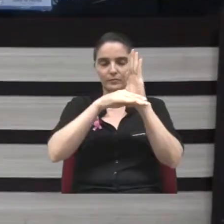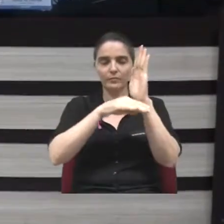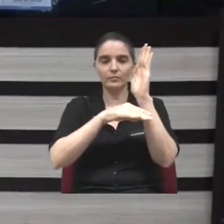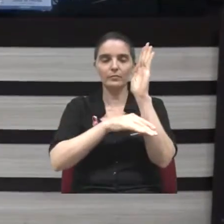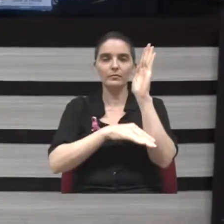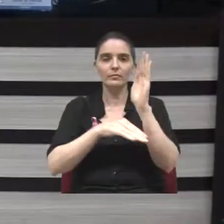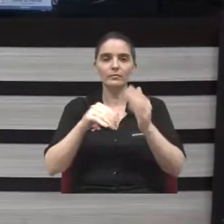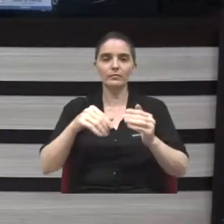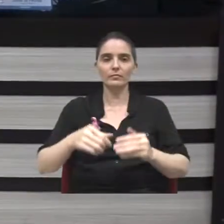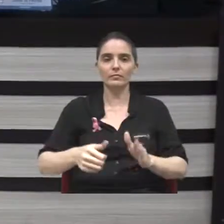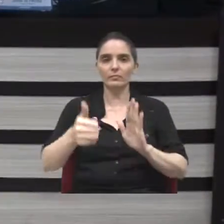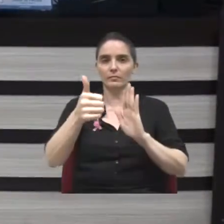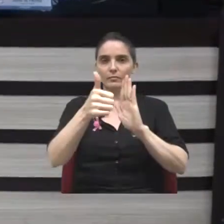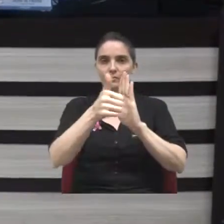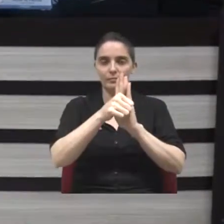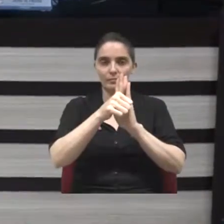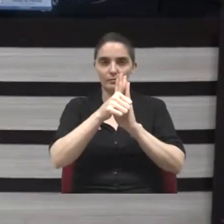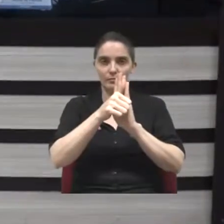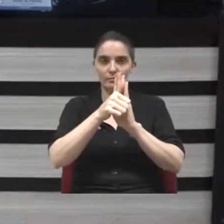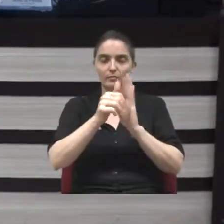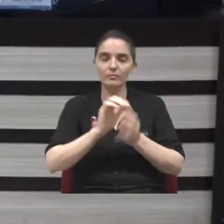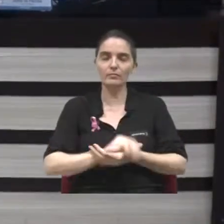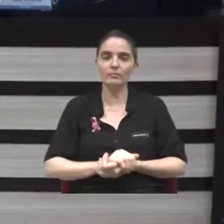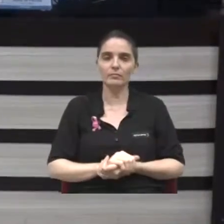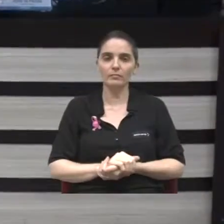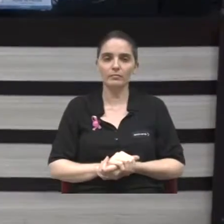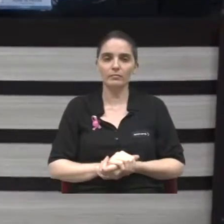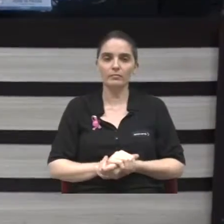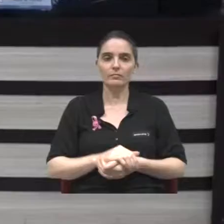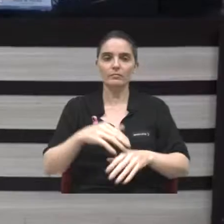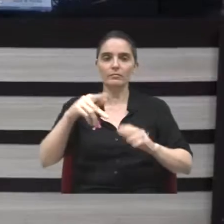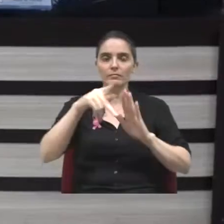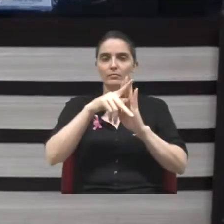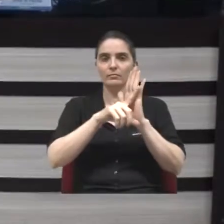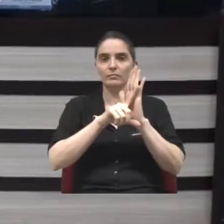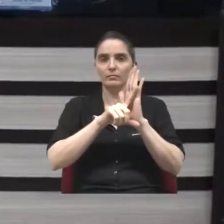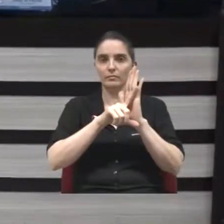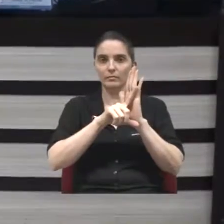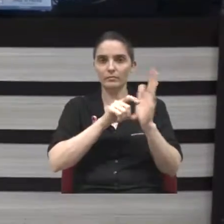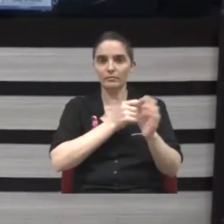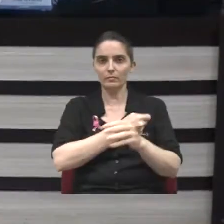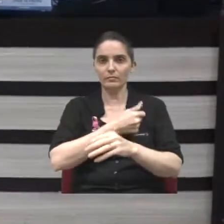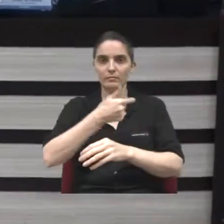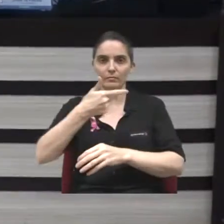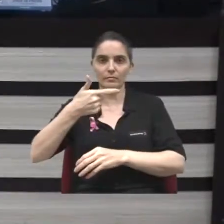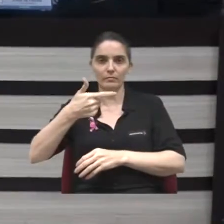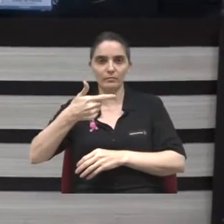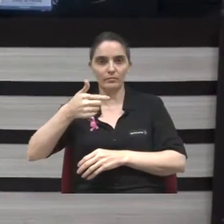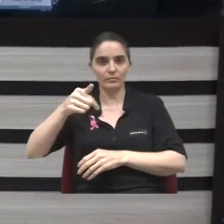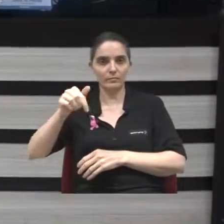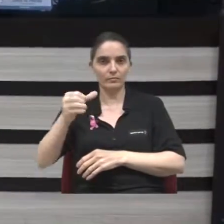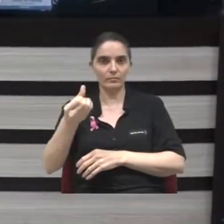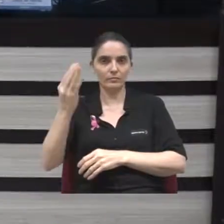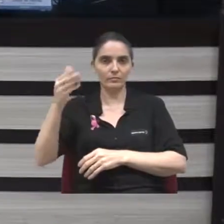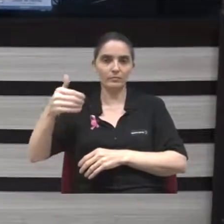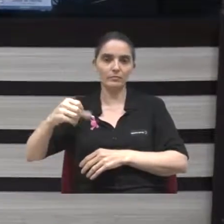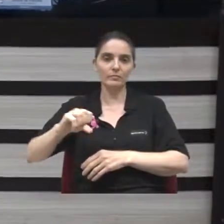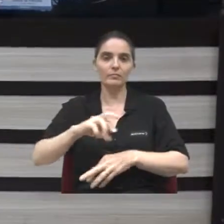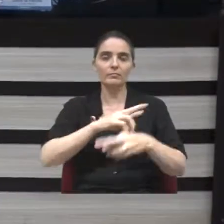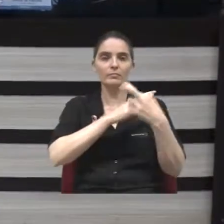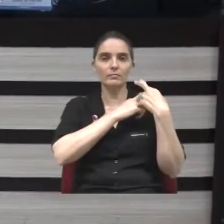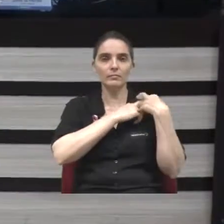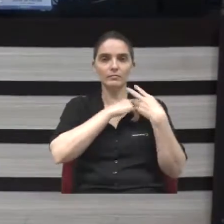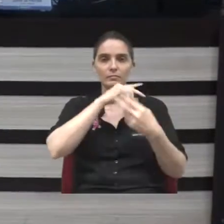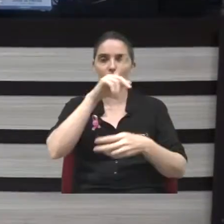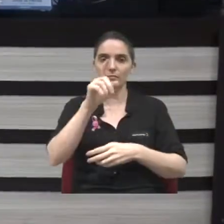Item 1 da pauta. Projeto de lei 276/18, de autoria do nobre vereador